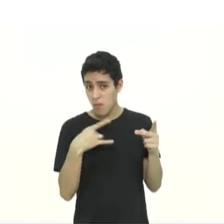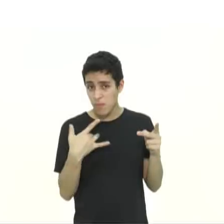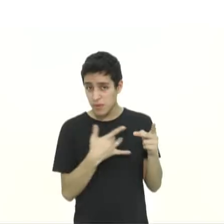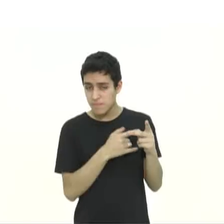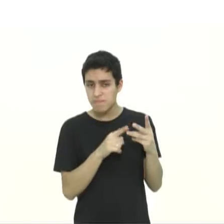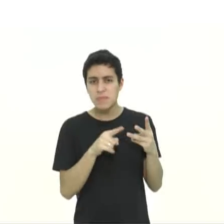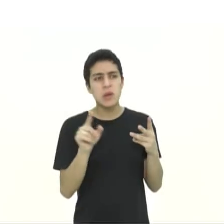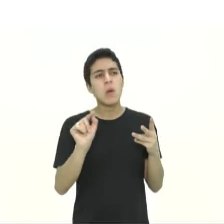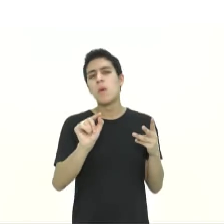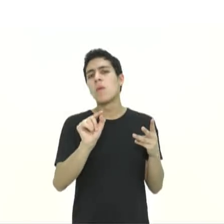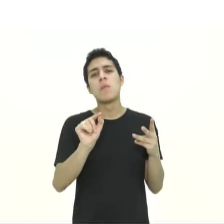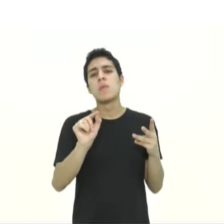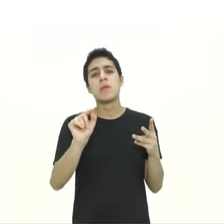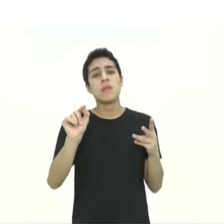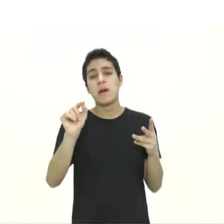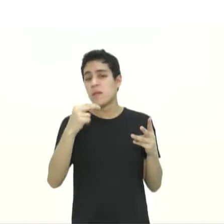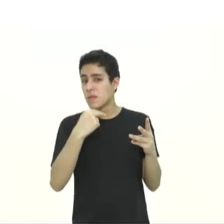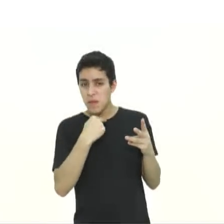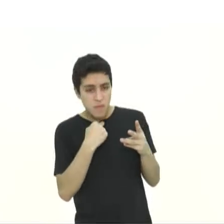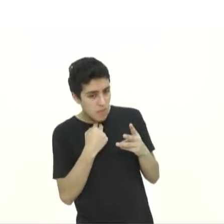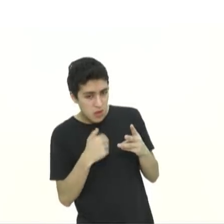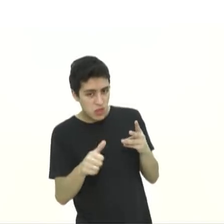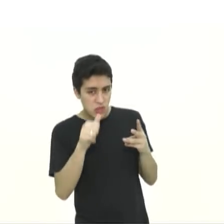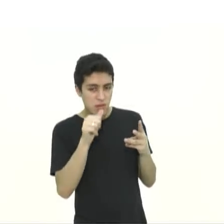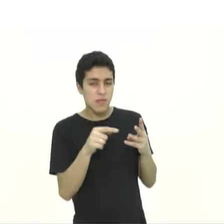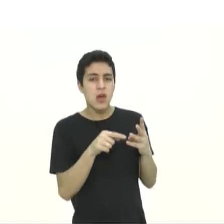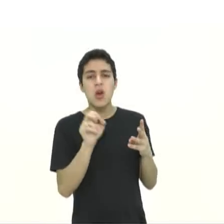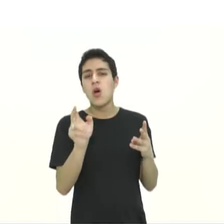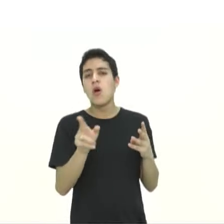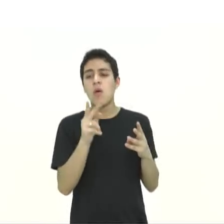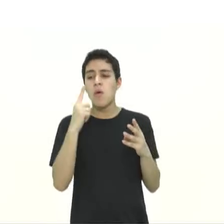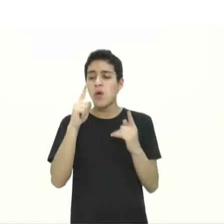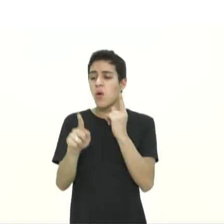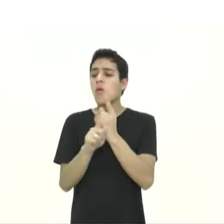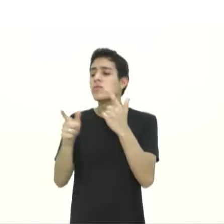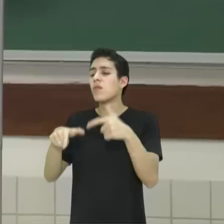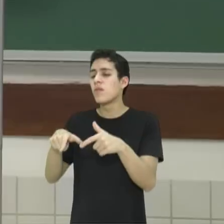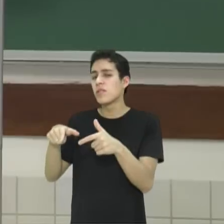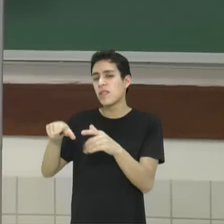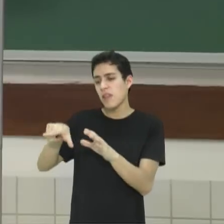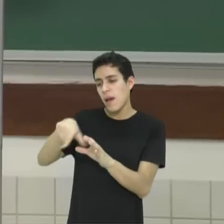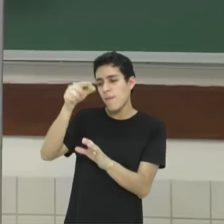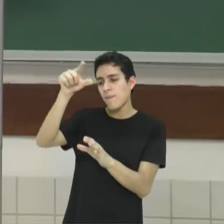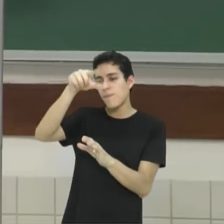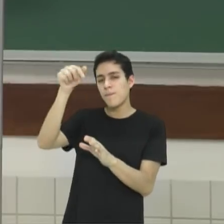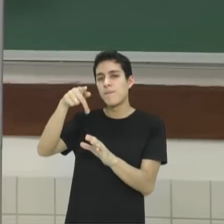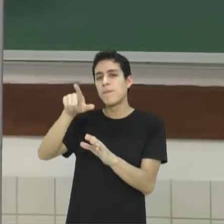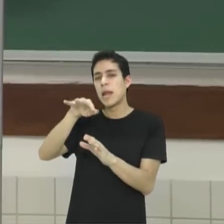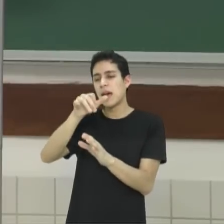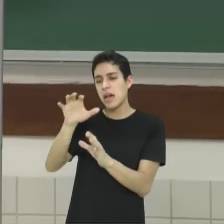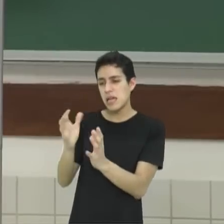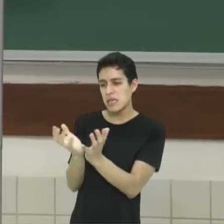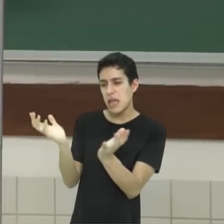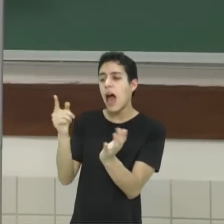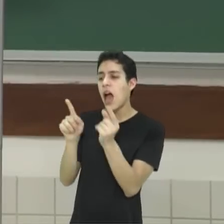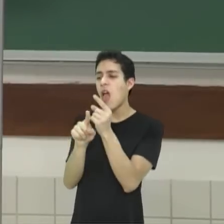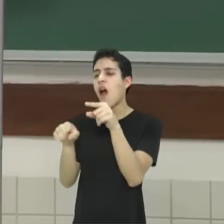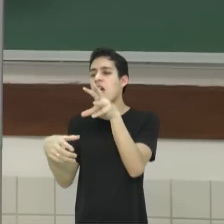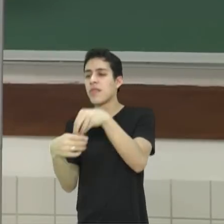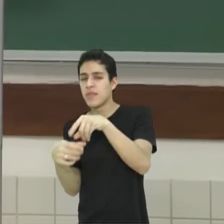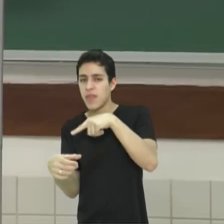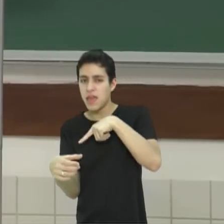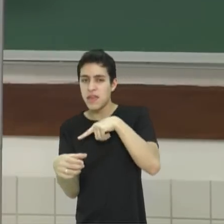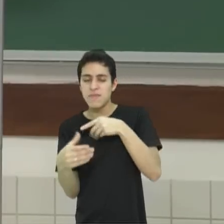saúde? Não devem ser consumidos ou são encontrados nas plantas? Você vai ter alguns instantes para responder e nós